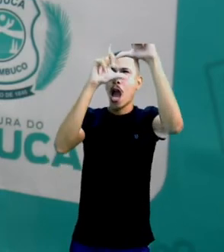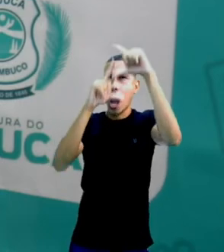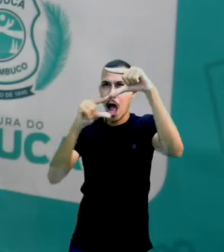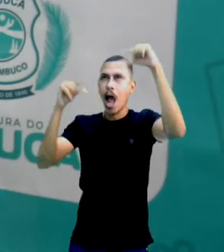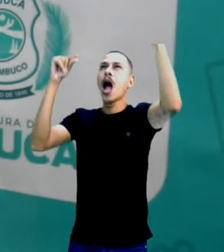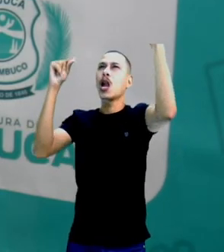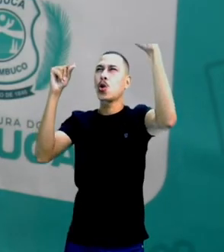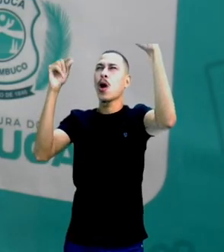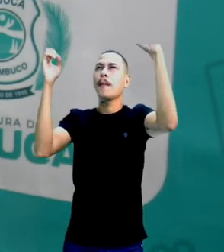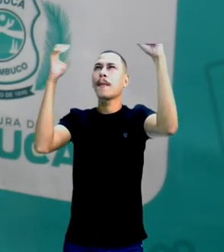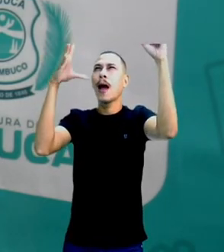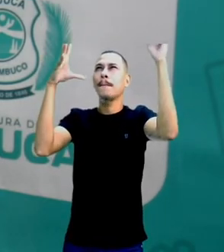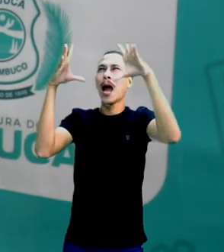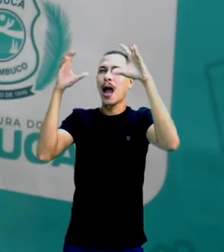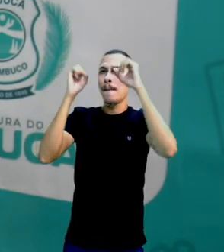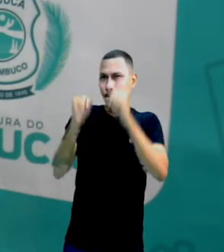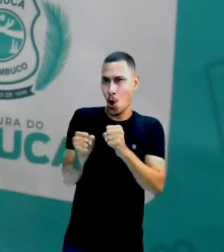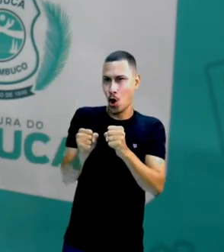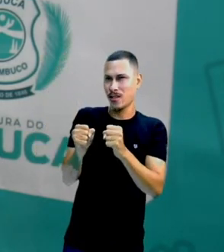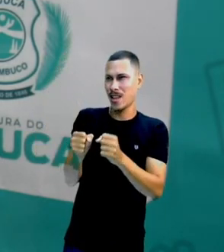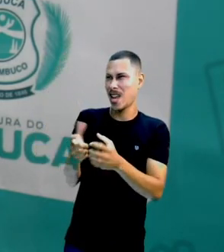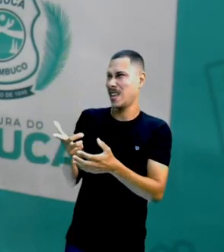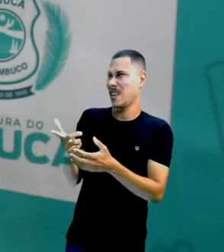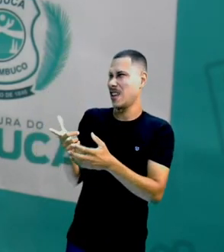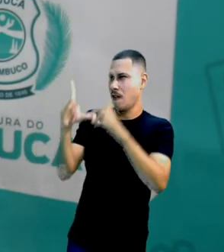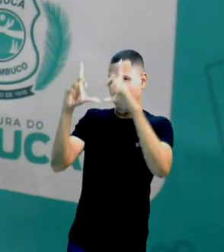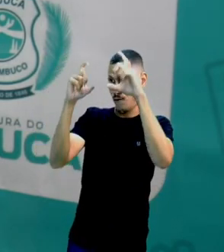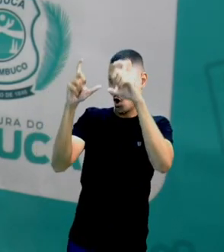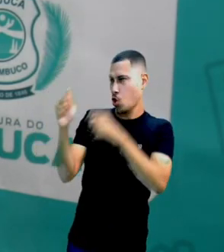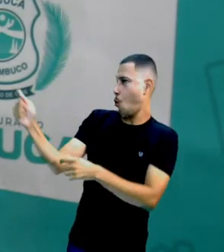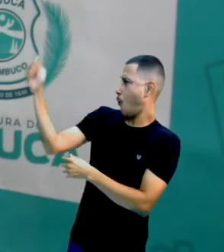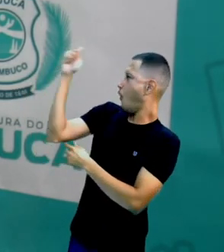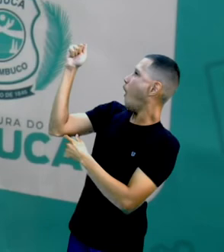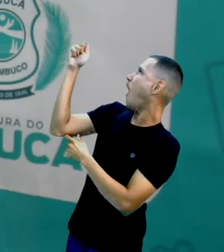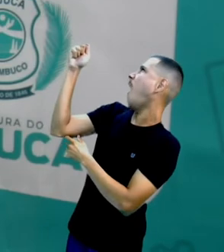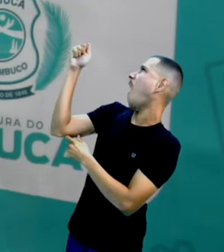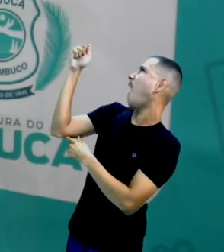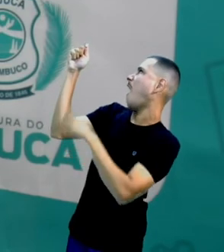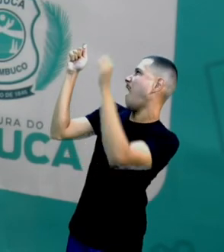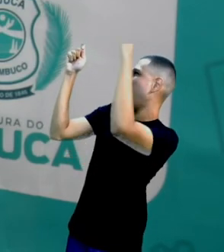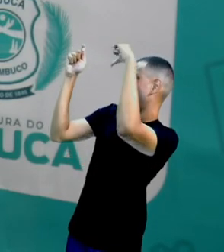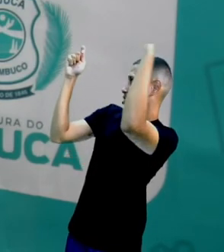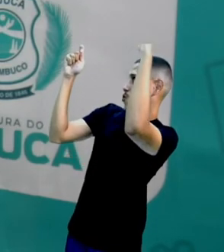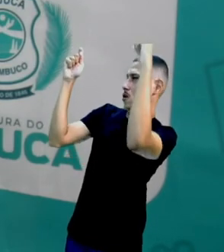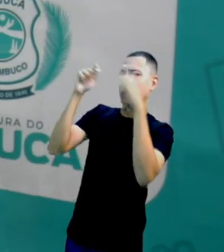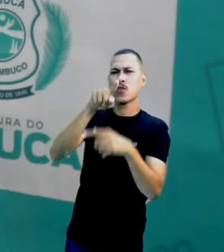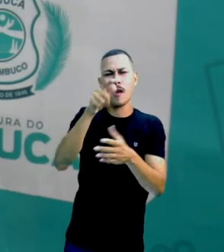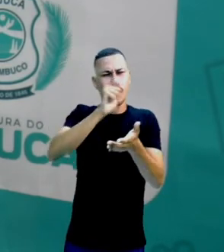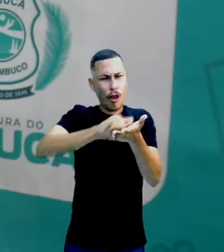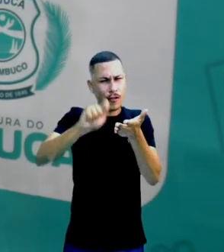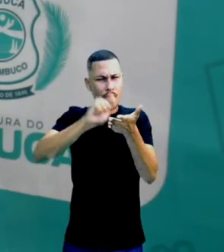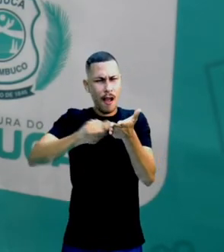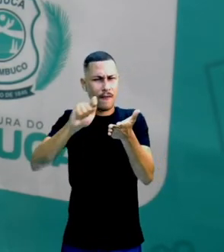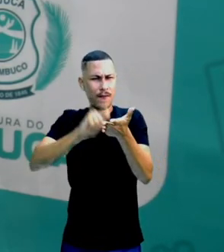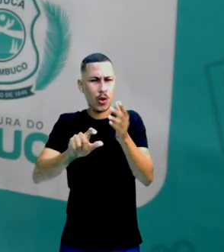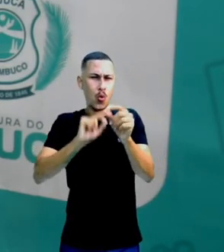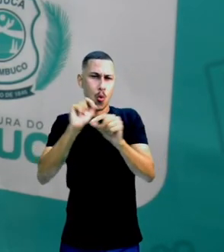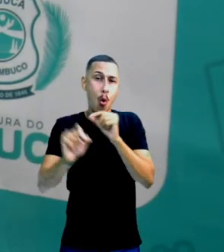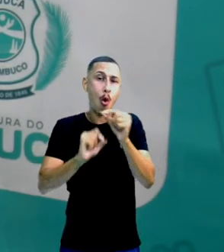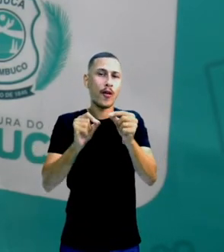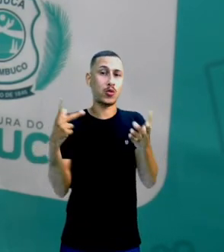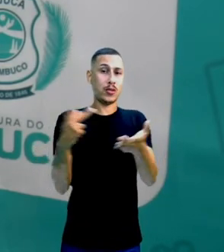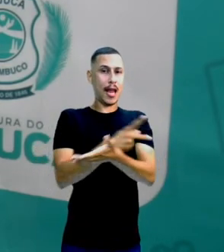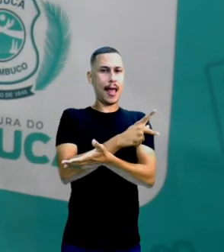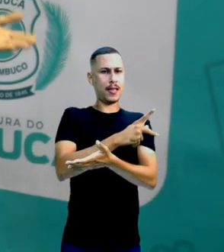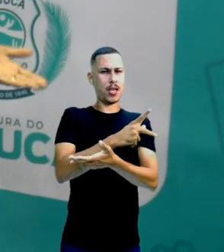até tirar aquela selfie, né? Aquela foto linda. E assim você vai anotando o que vai acontecendo.